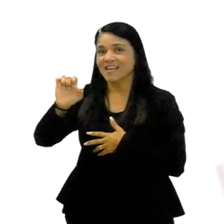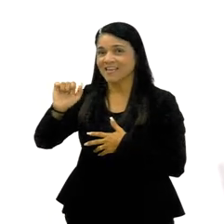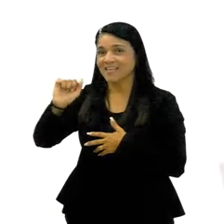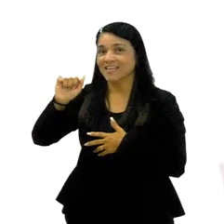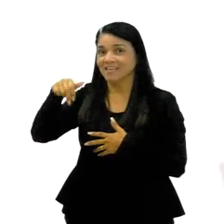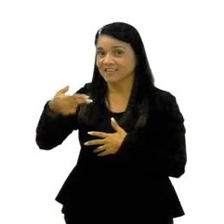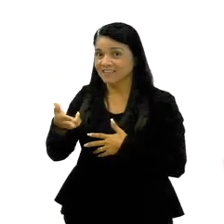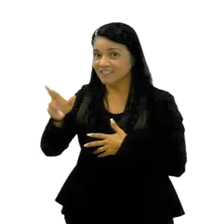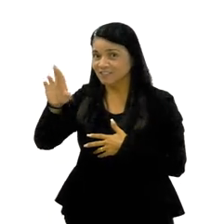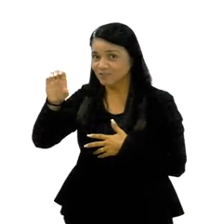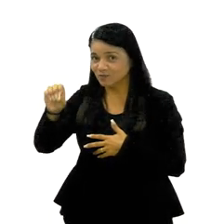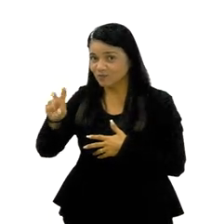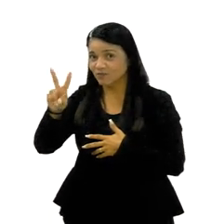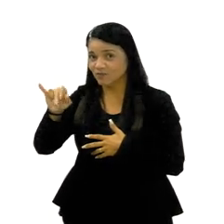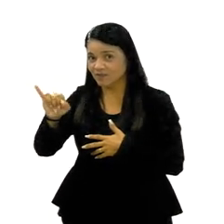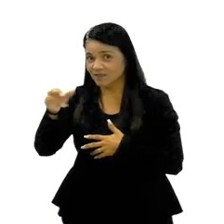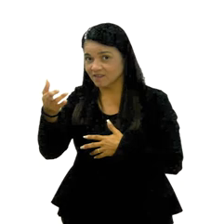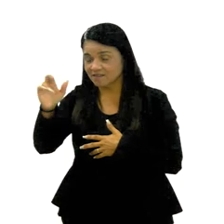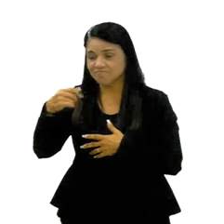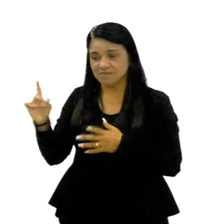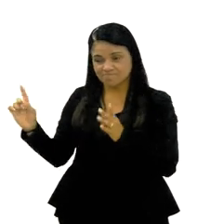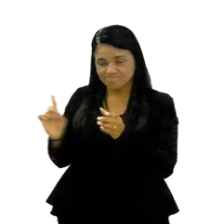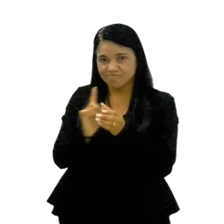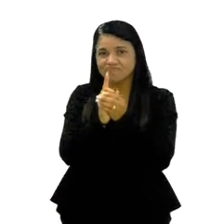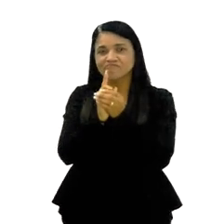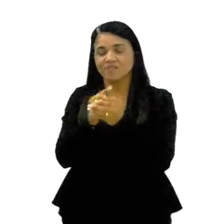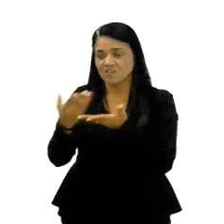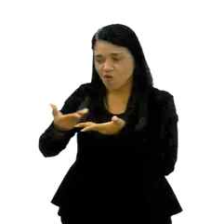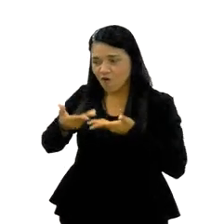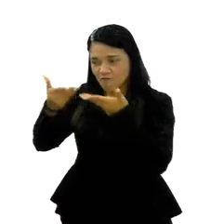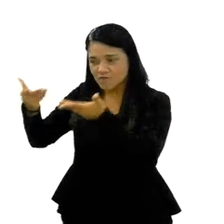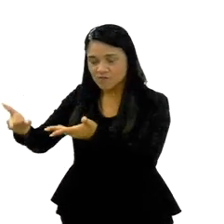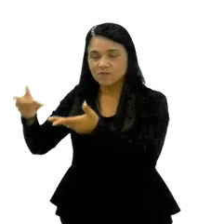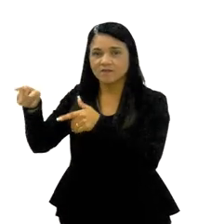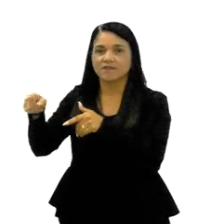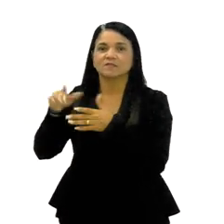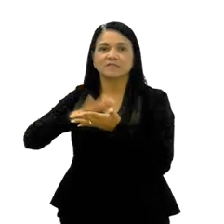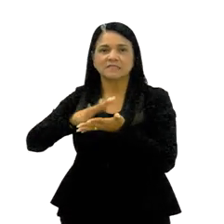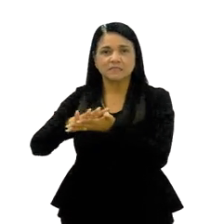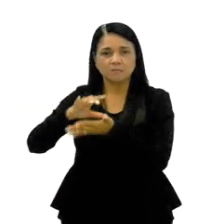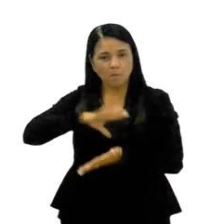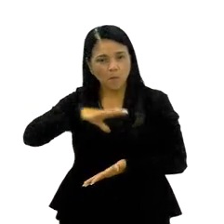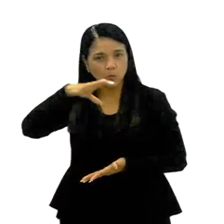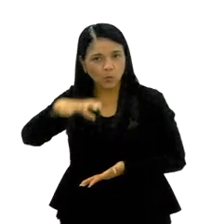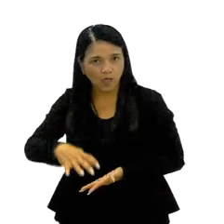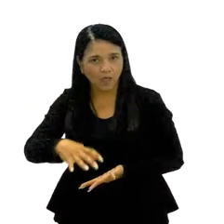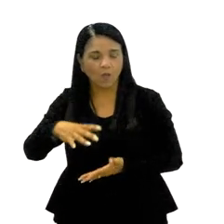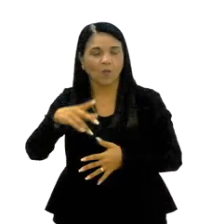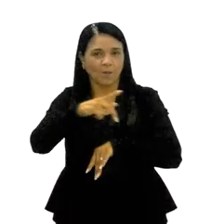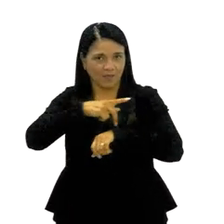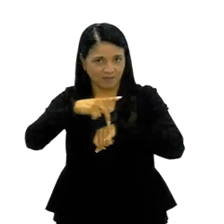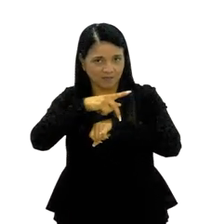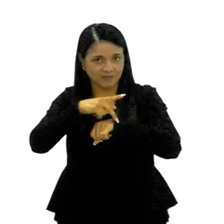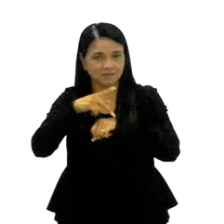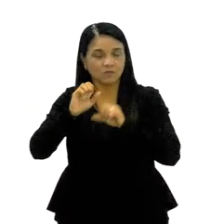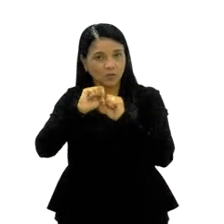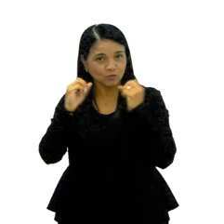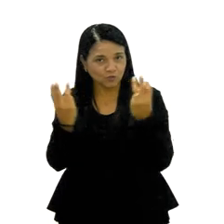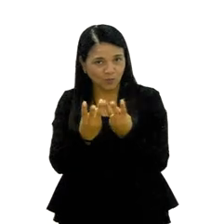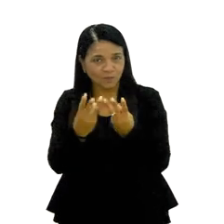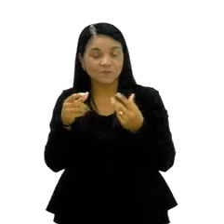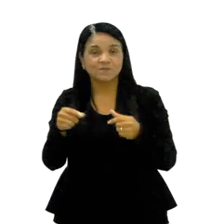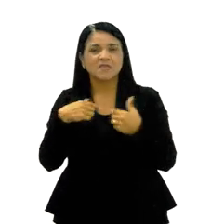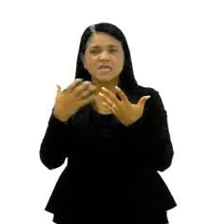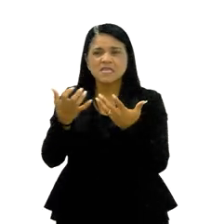cara que me inseriu nesse mundo. Ele foi convidado pelo Samba Convida de Portugal para fazer um workshop lá. E eles